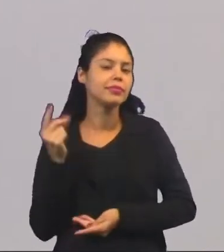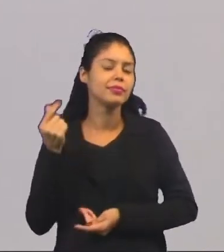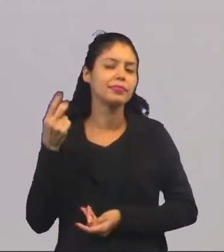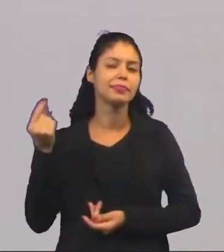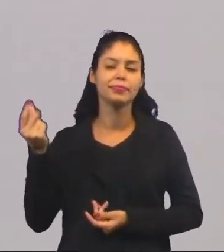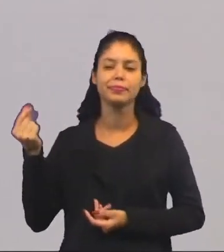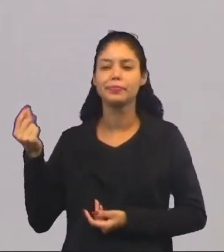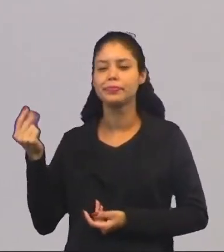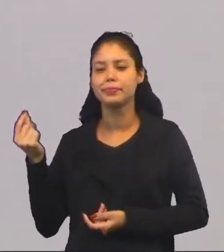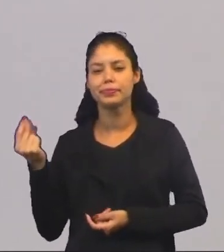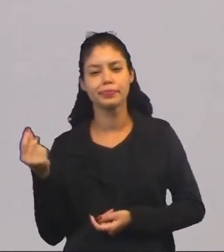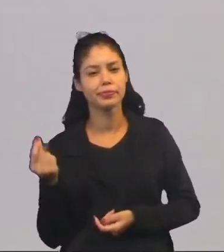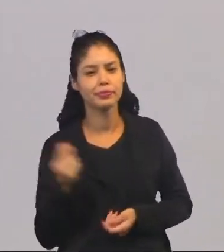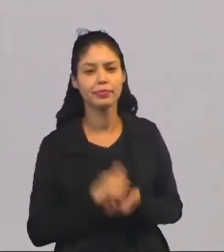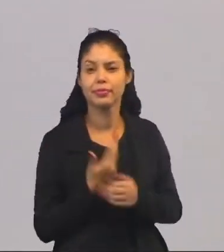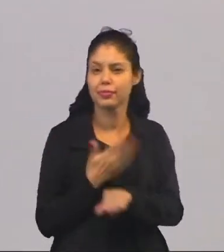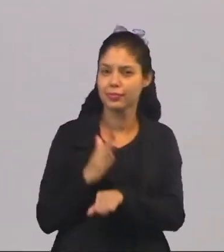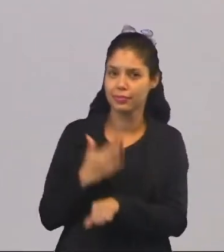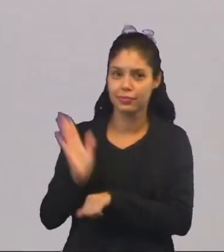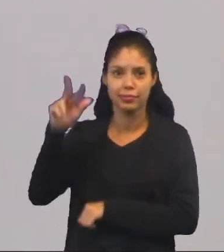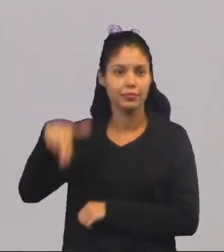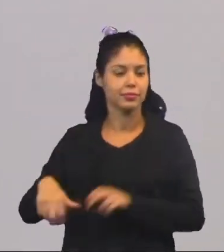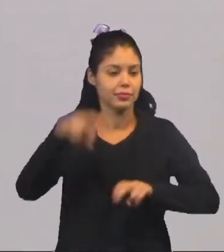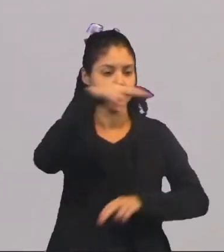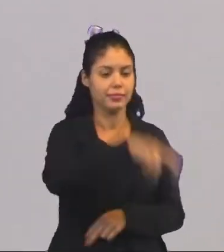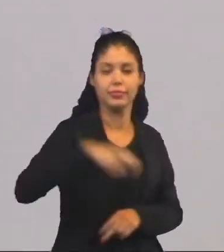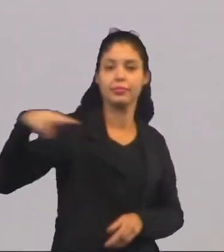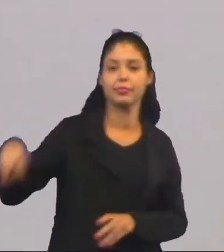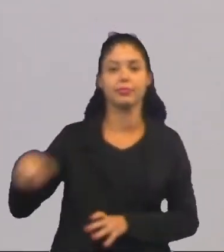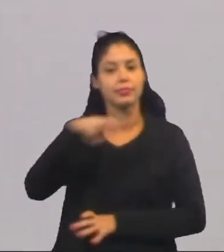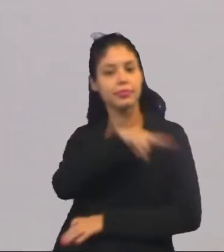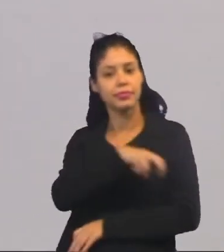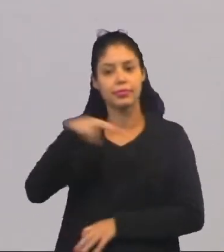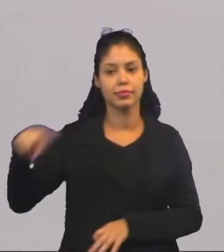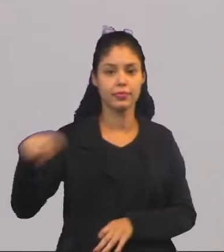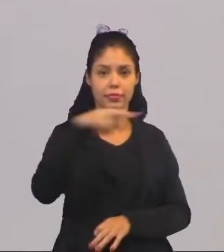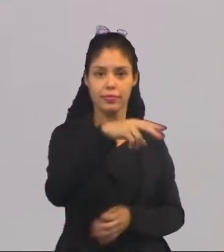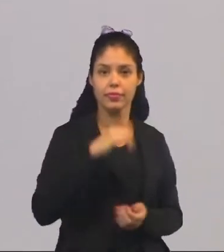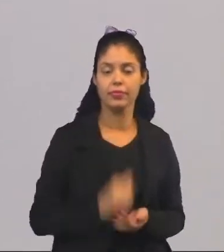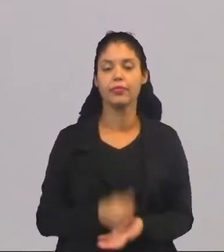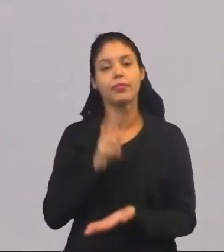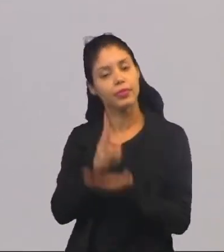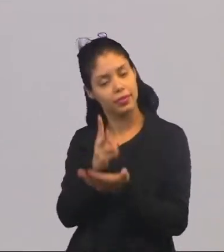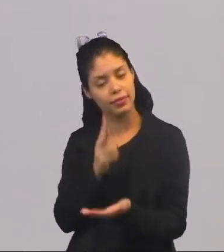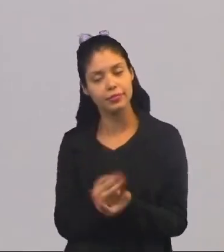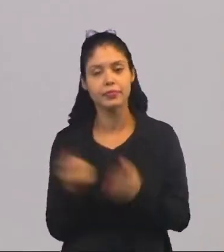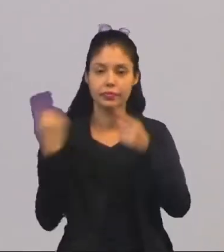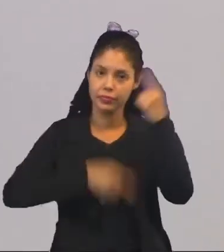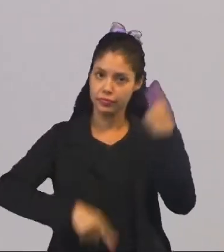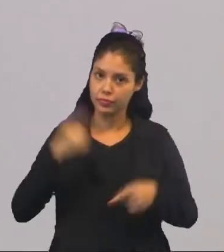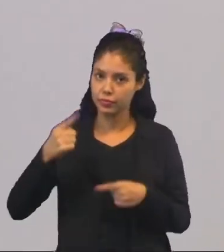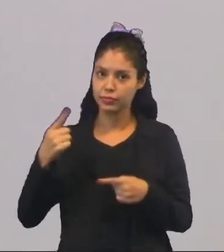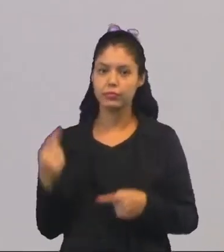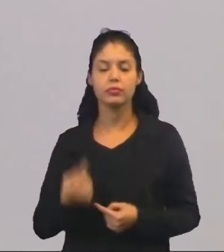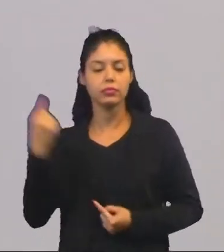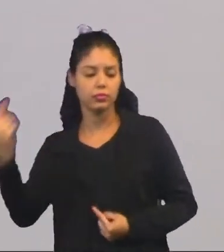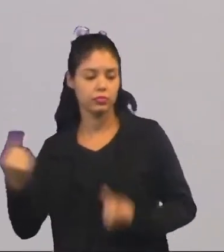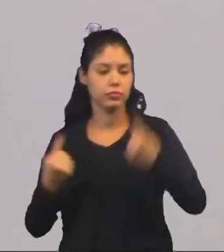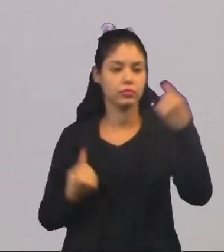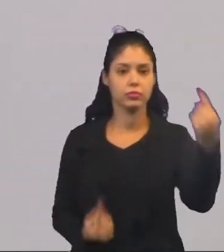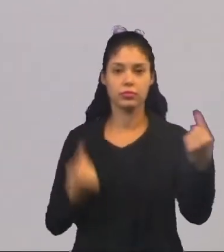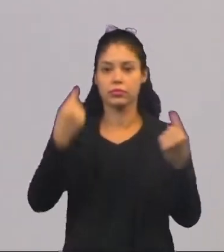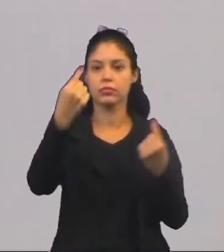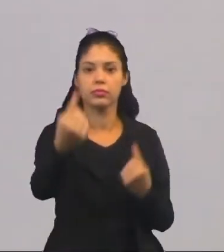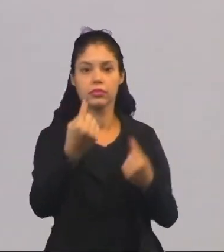ó, instintivamente, ó, estou praticando um parkour, mãe, eu não estou pulando do sofá, estou praticando um parkour, que é justamente essa superação de pular de um obstáculo, por cima